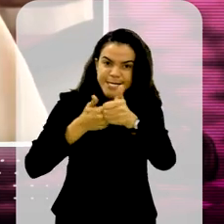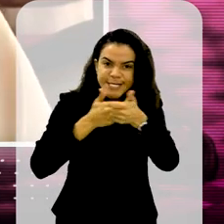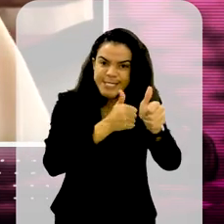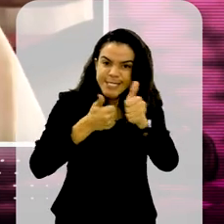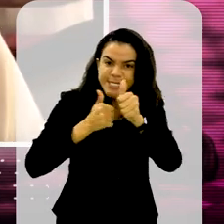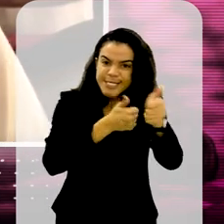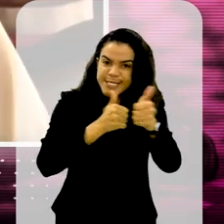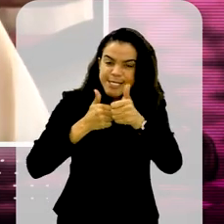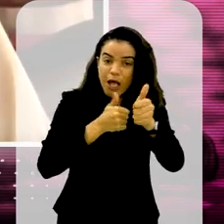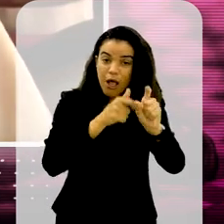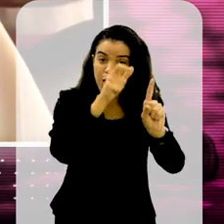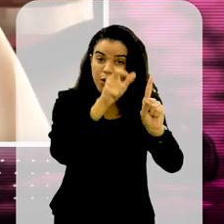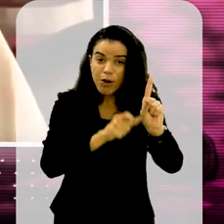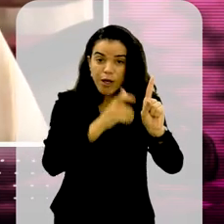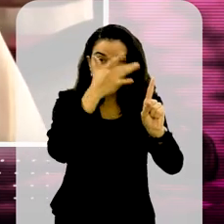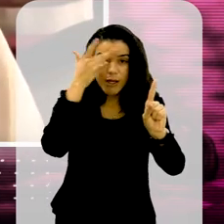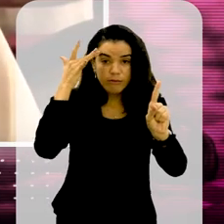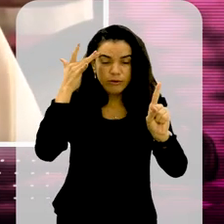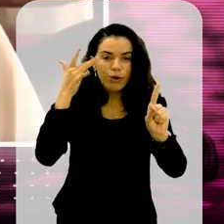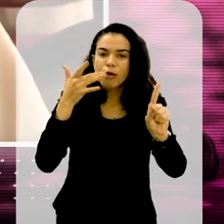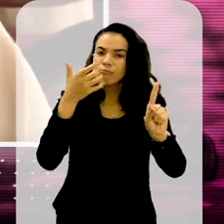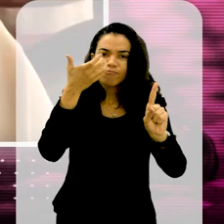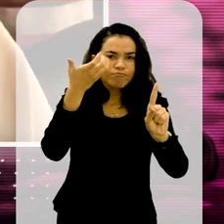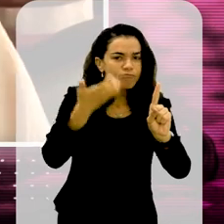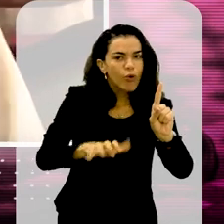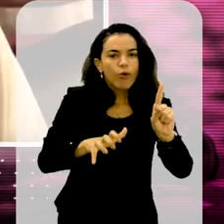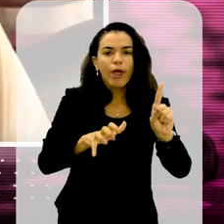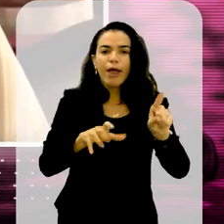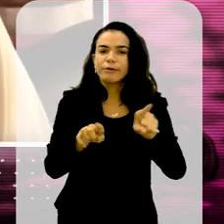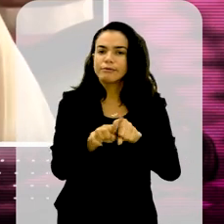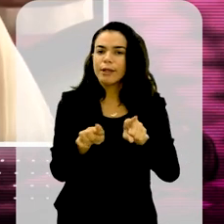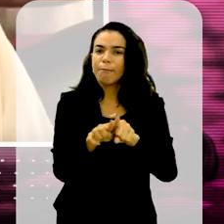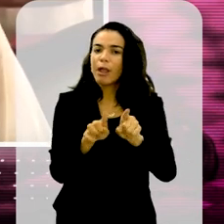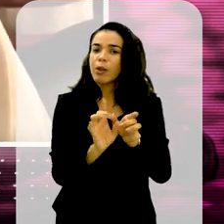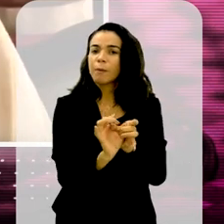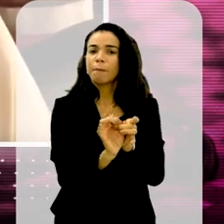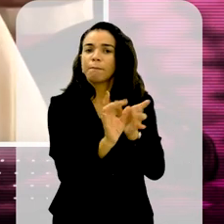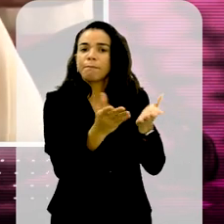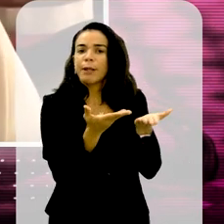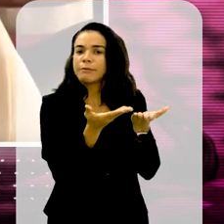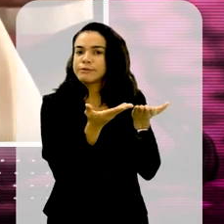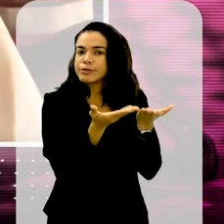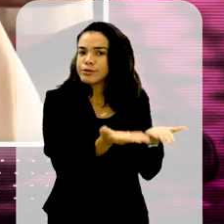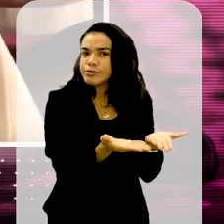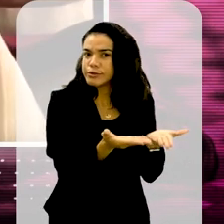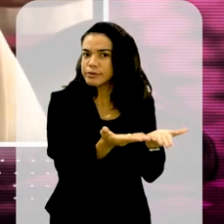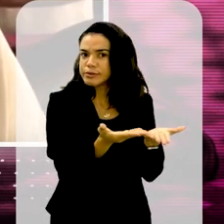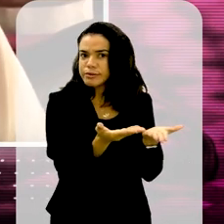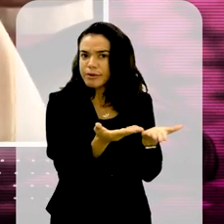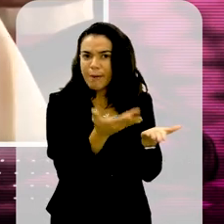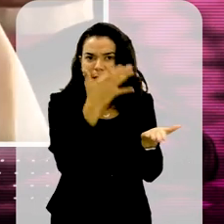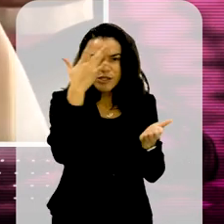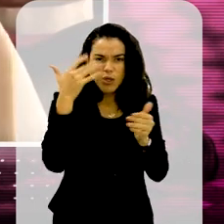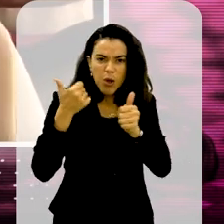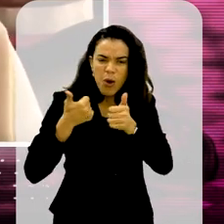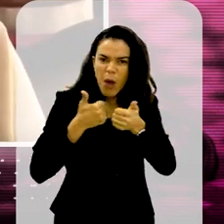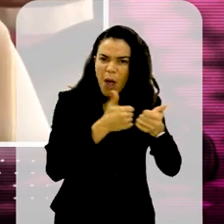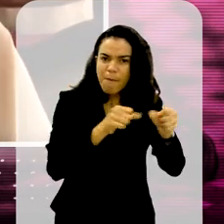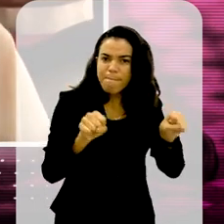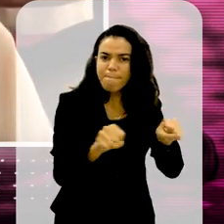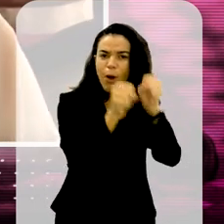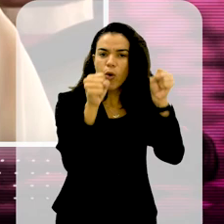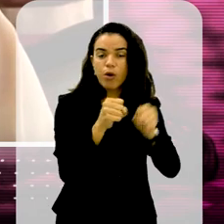insistente a alguém que não quer e que não deu anuência nem autorização para tal invasão